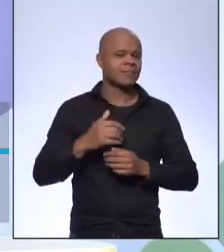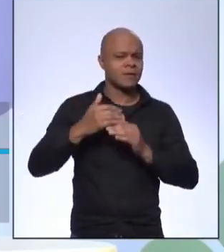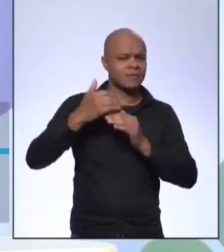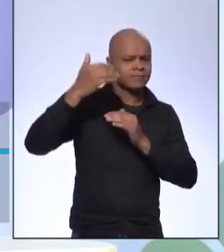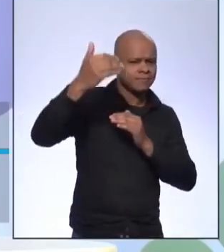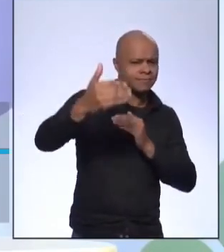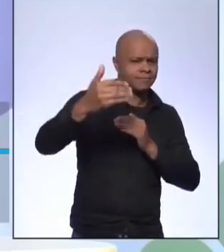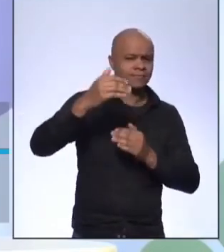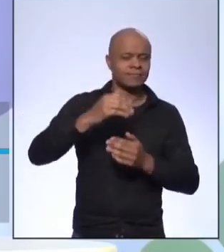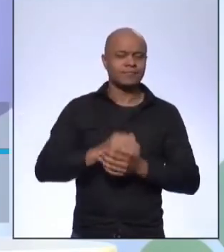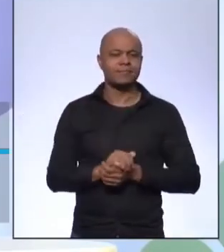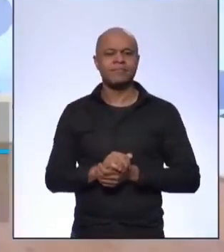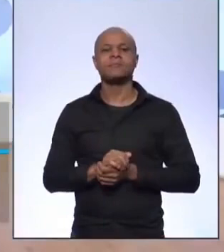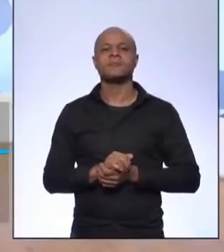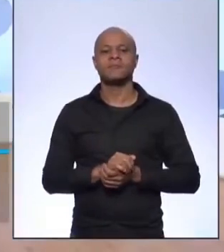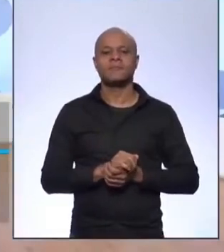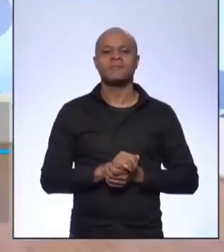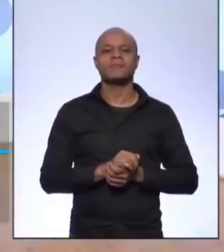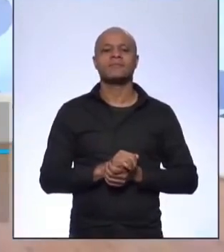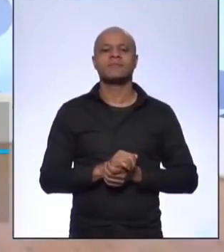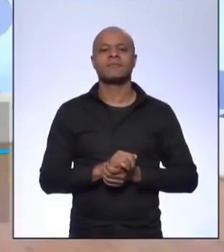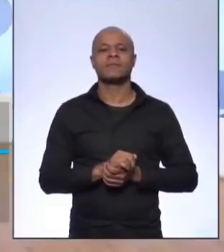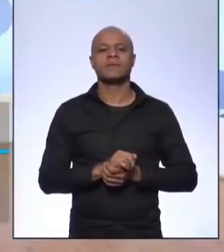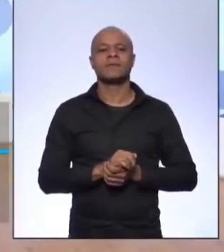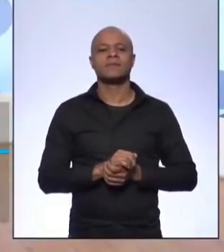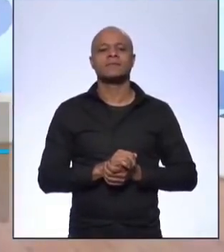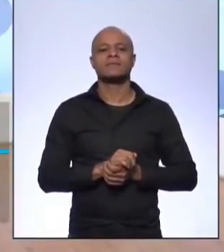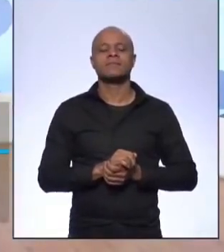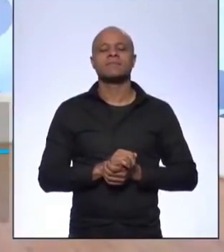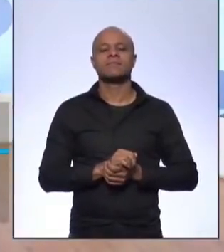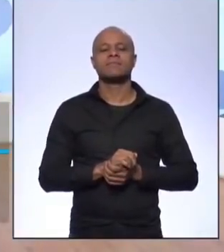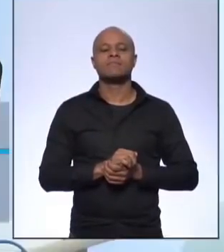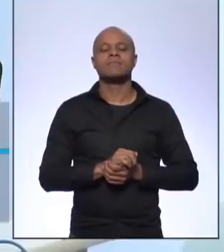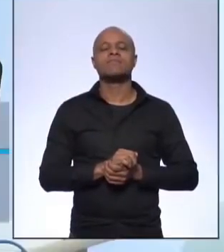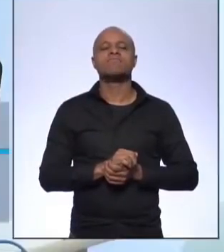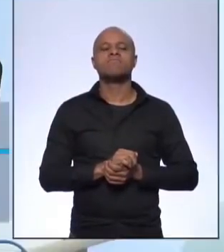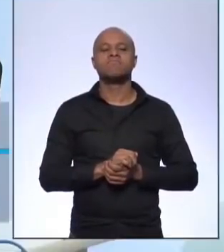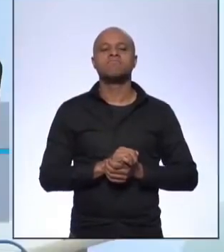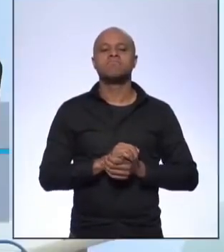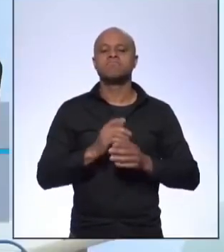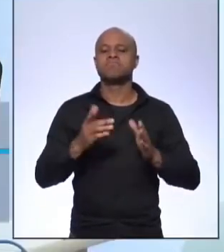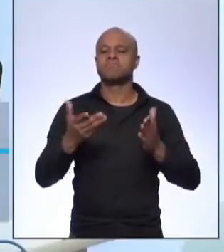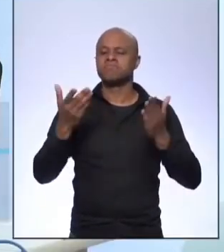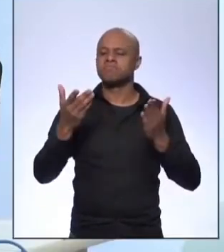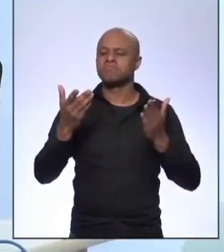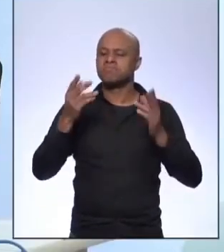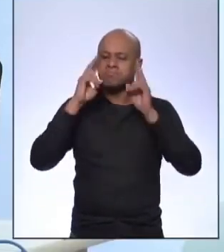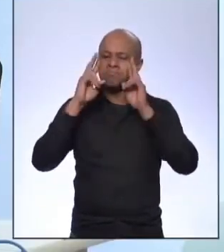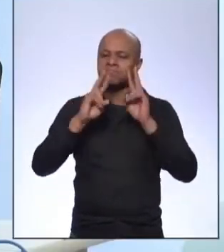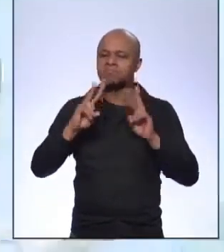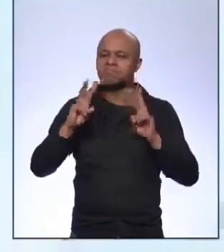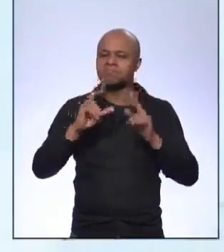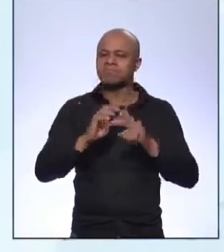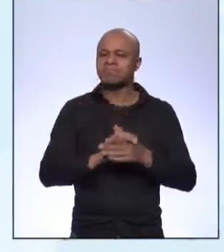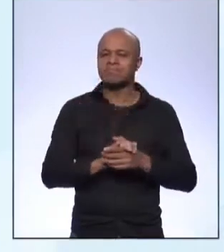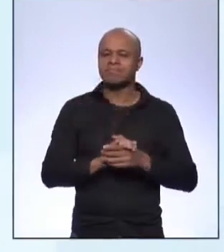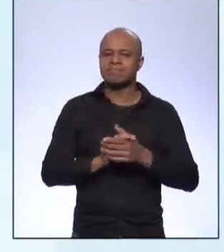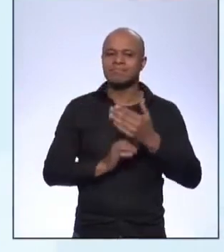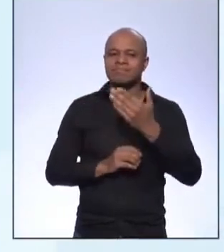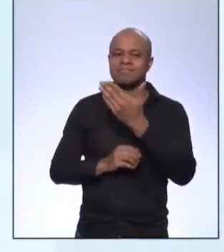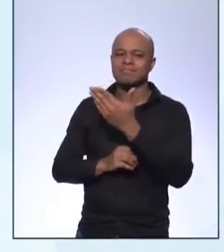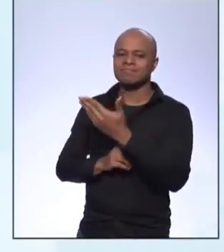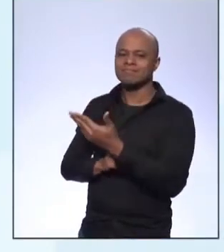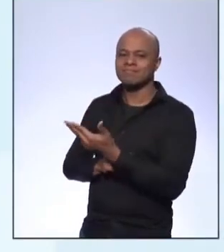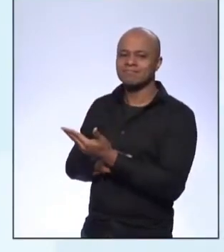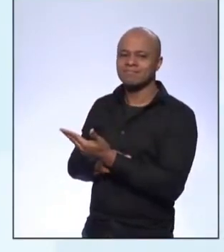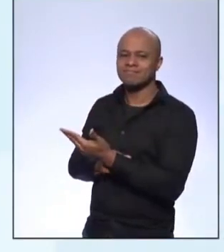de preto e de cartola. Vamos ver, vou colocar a imagem de novo na tela aí para vocês.